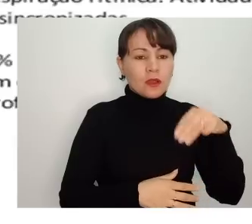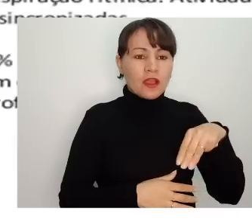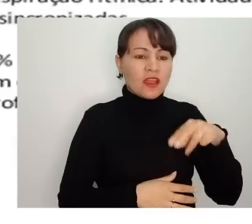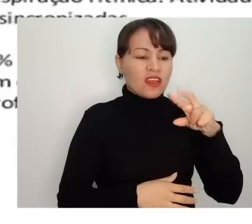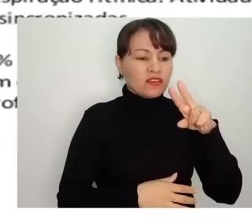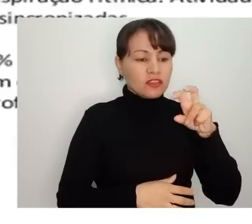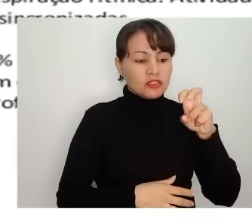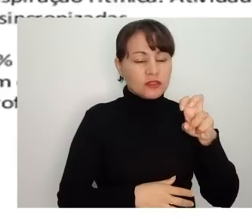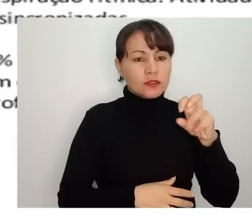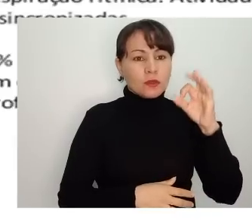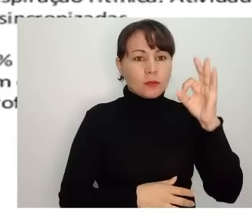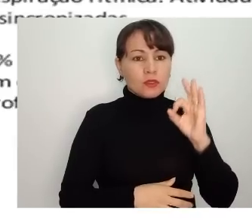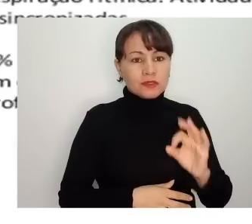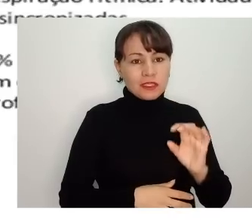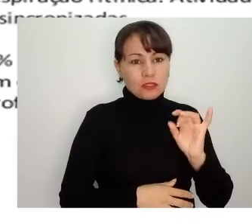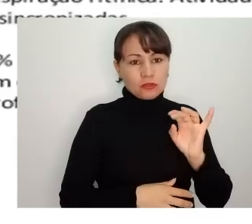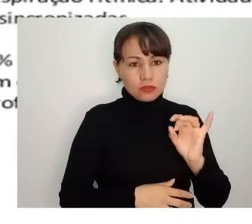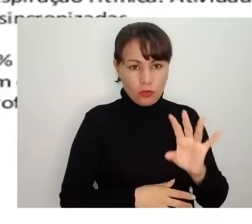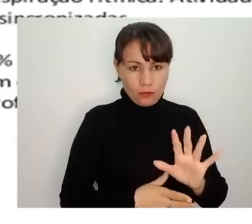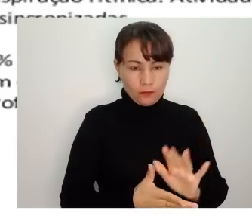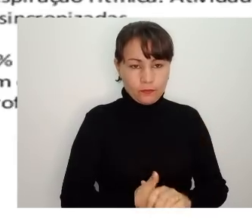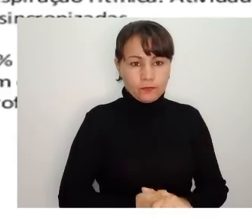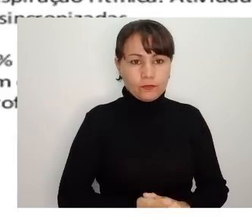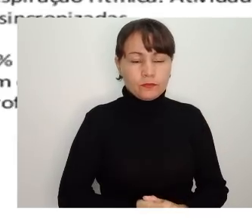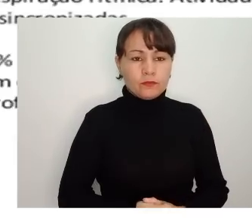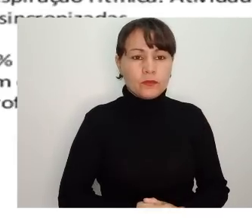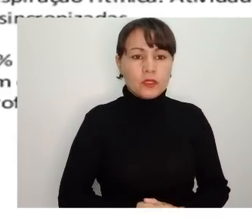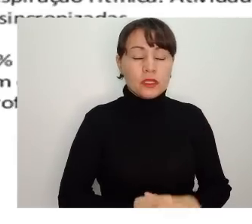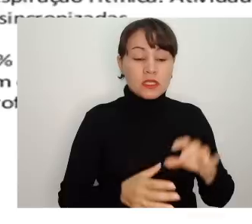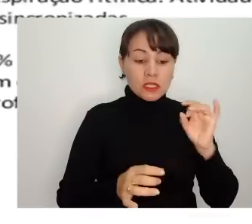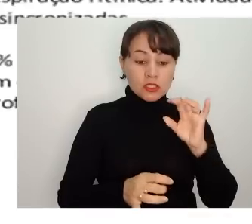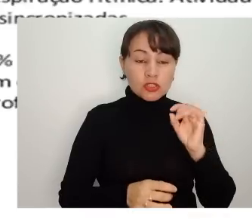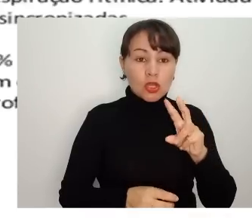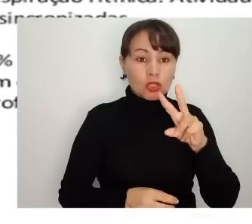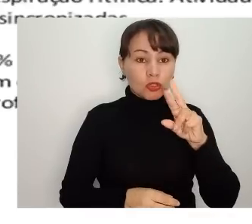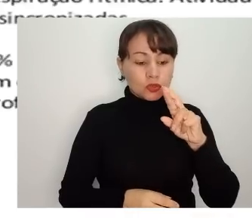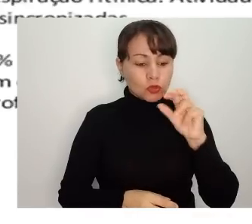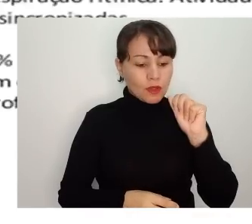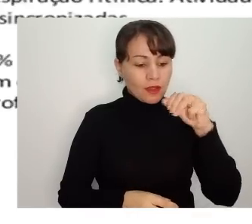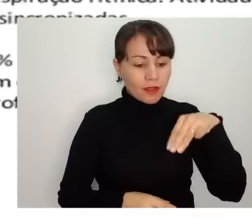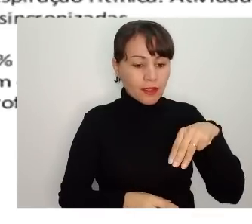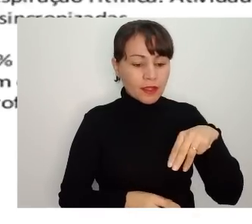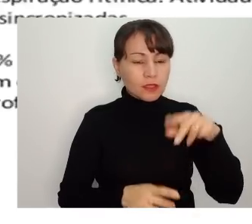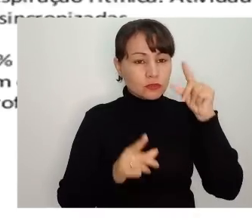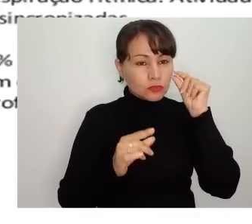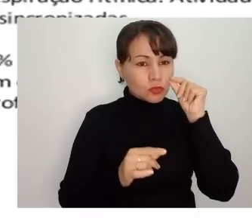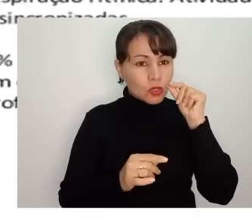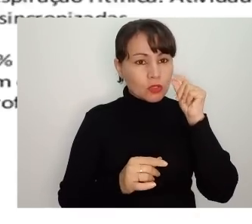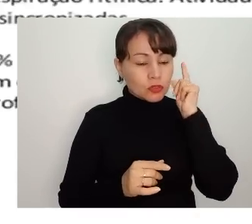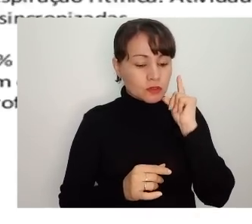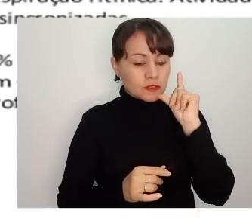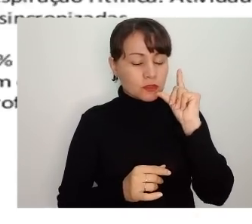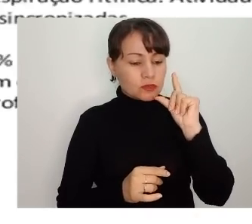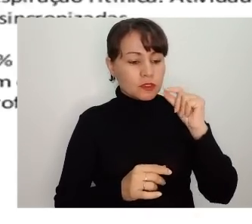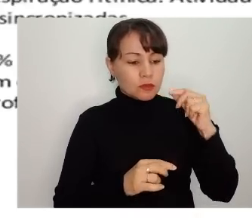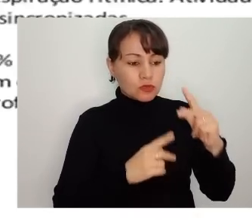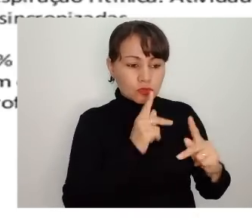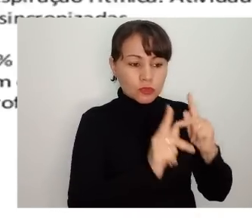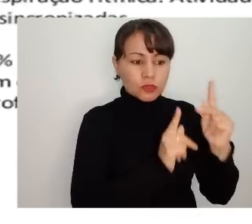20 a 25% do sono REM. E é justamente no sono REM onde nós temos